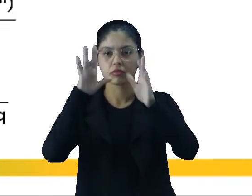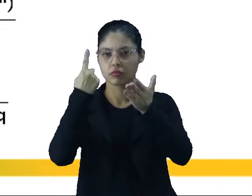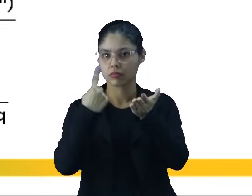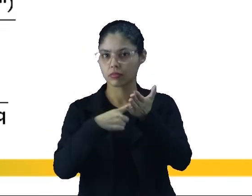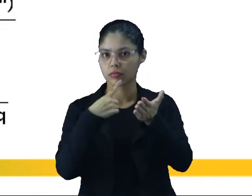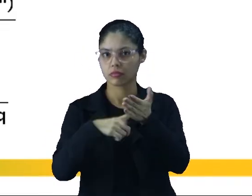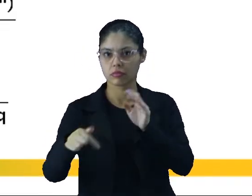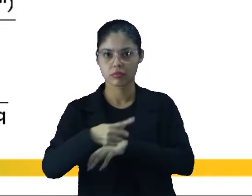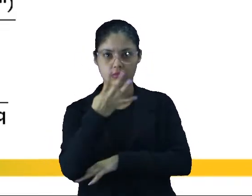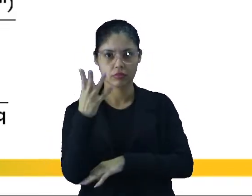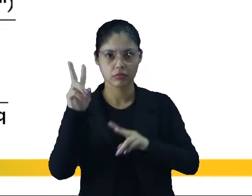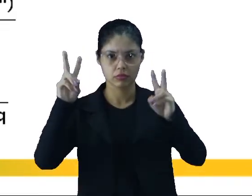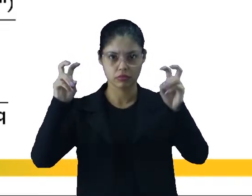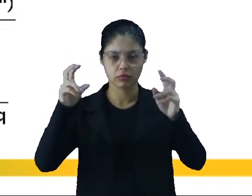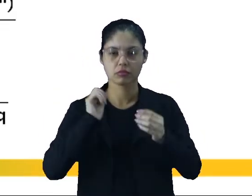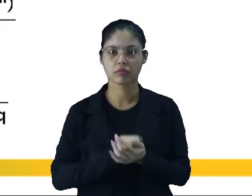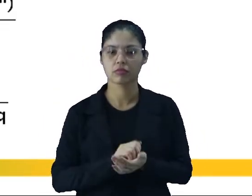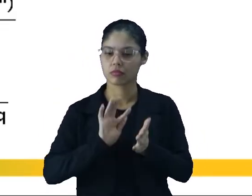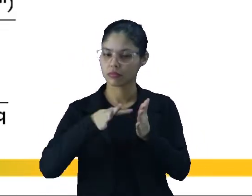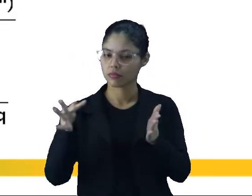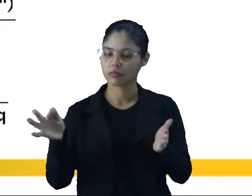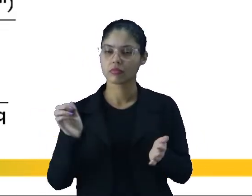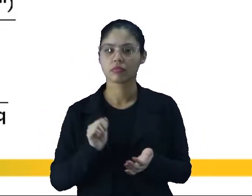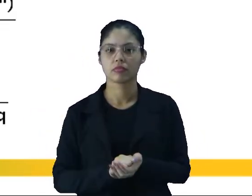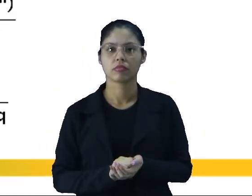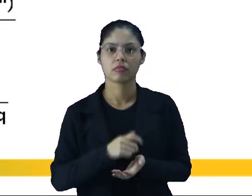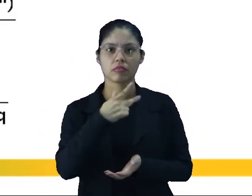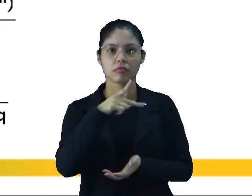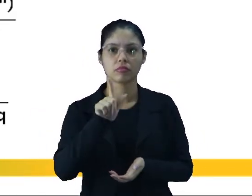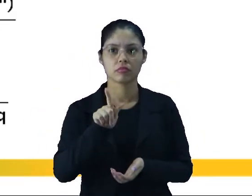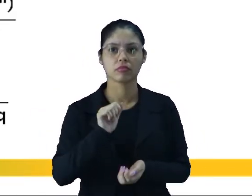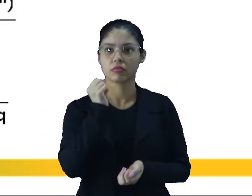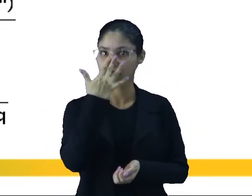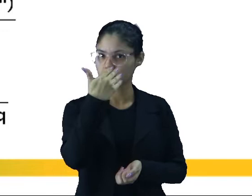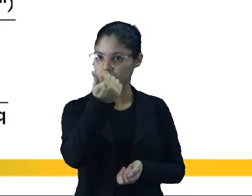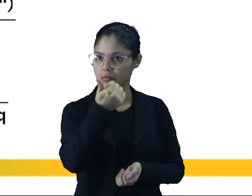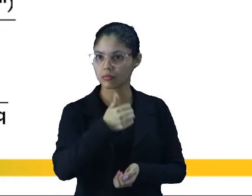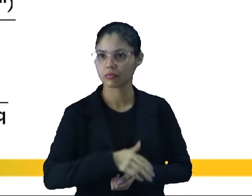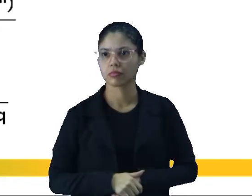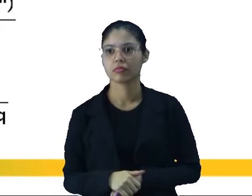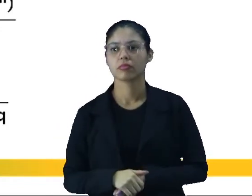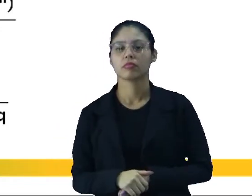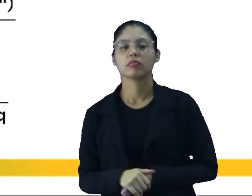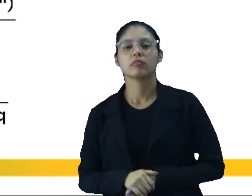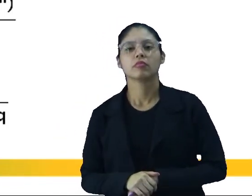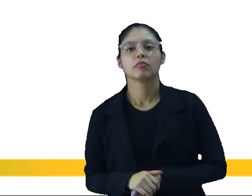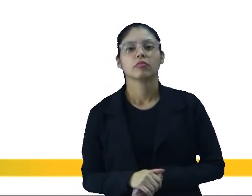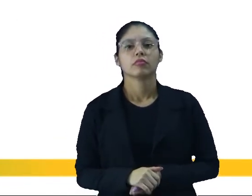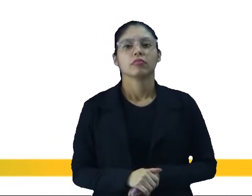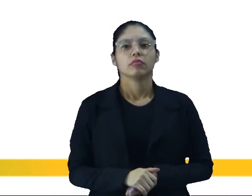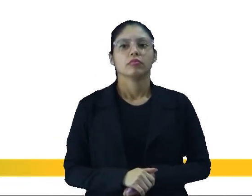a quantidade de termos e a forma da PG. Beleza?